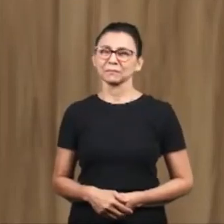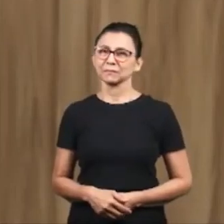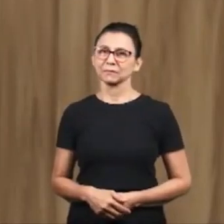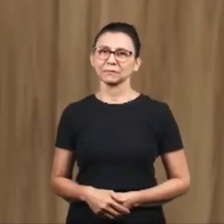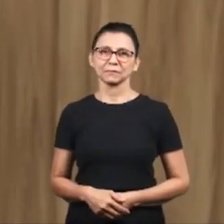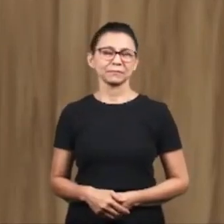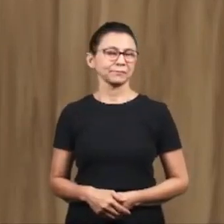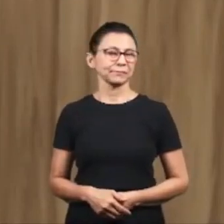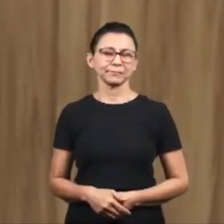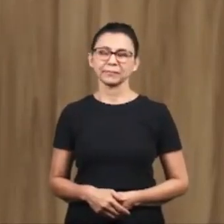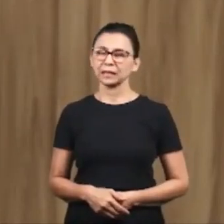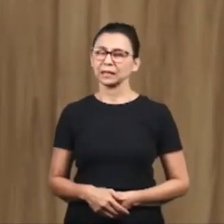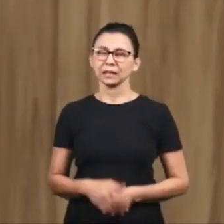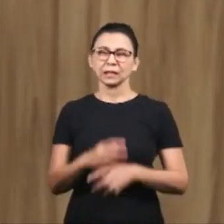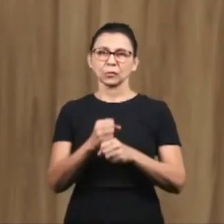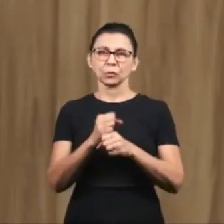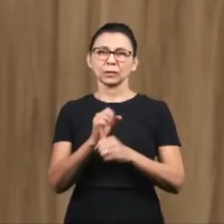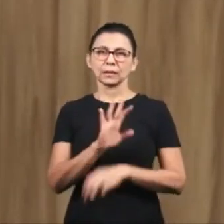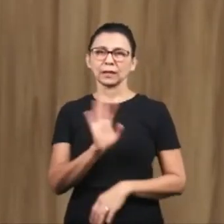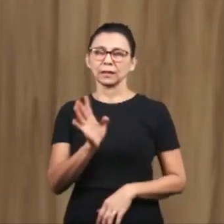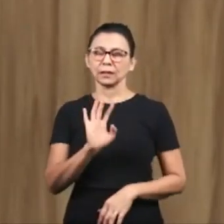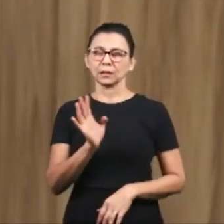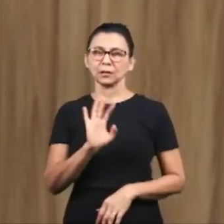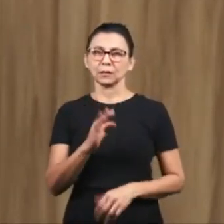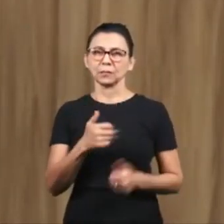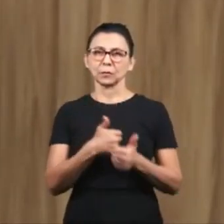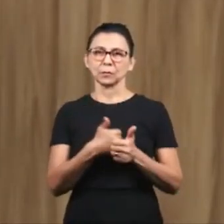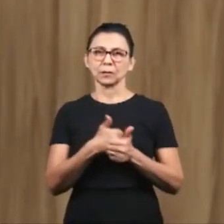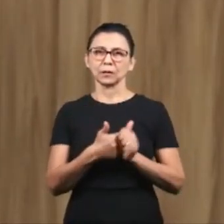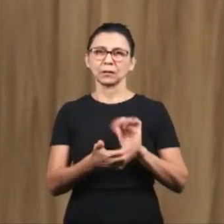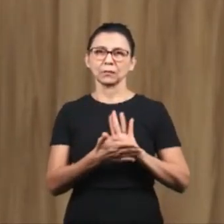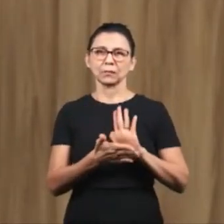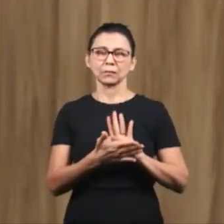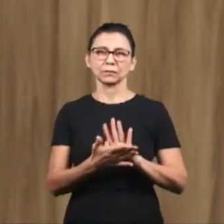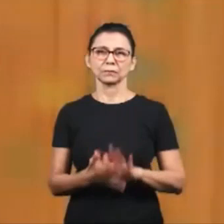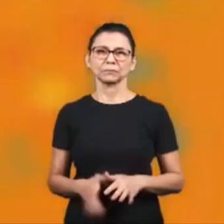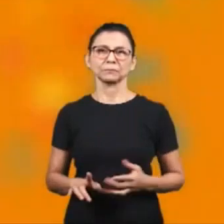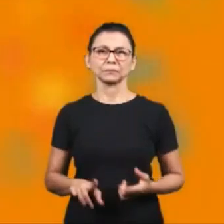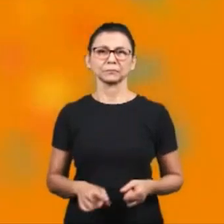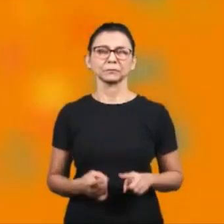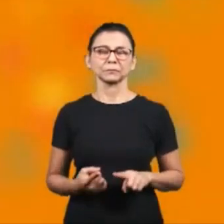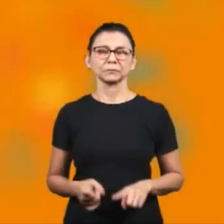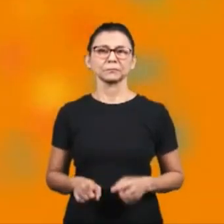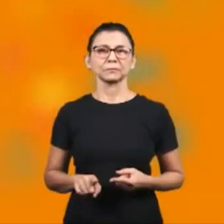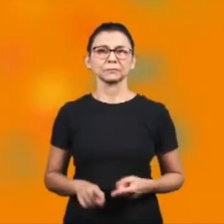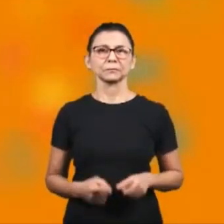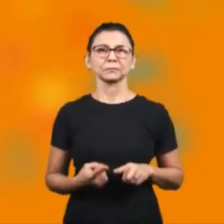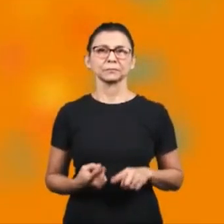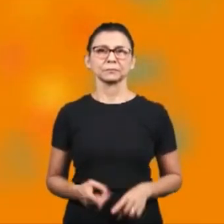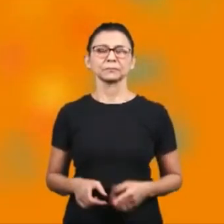E agora, nós não vamos contar e vamos nos preparar para acompanhar o louvor.